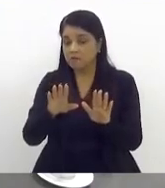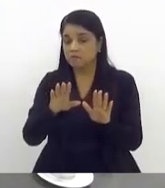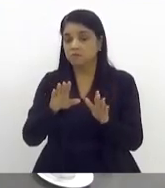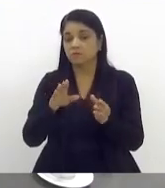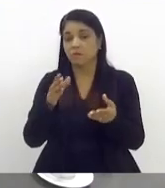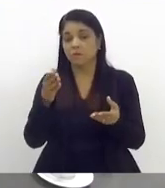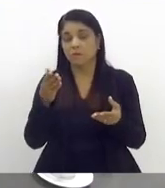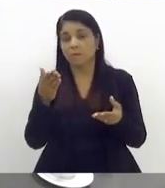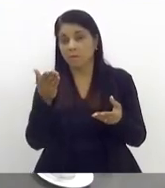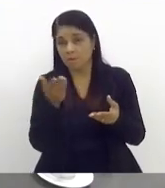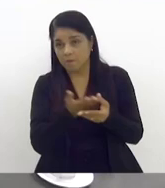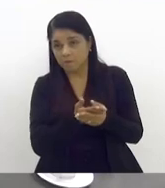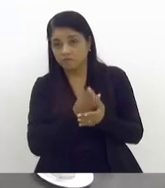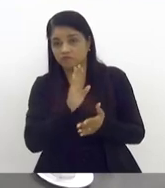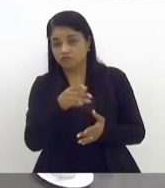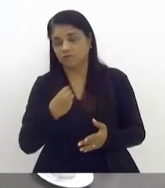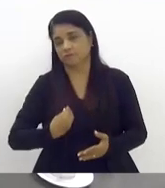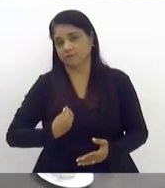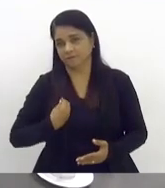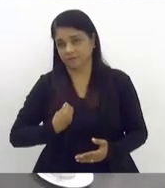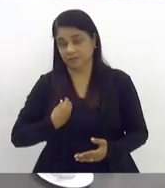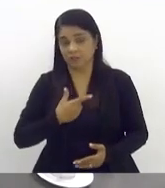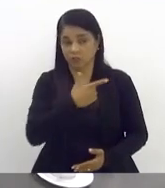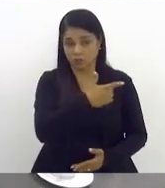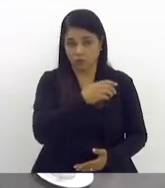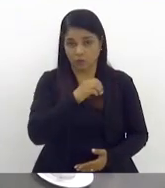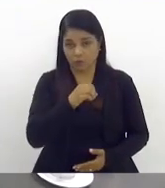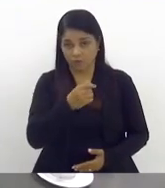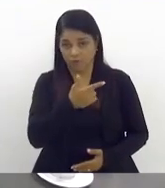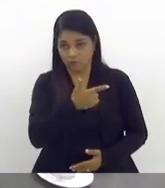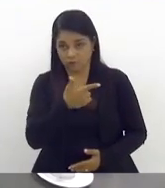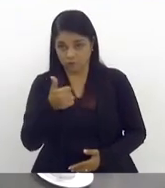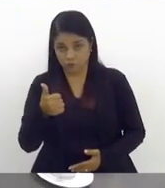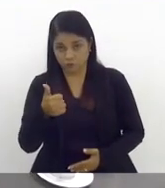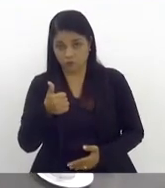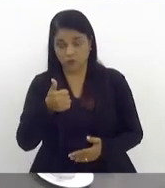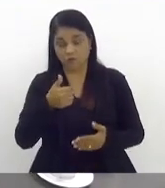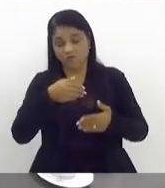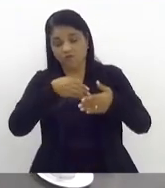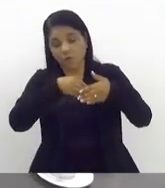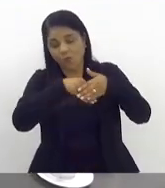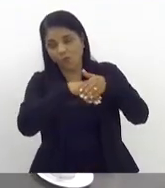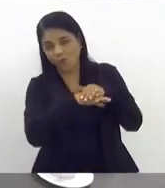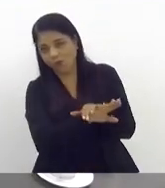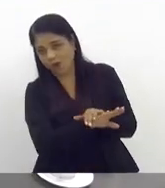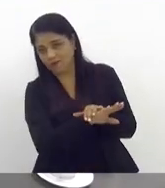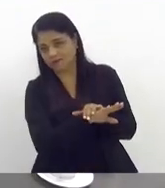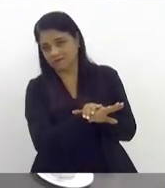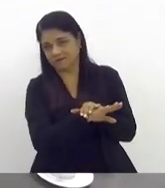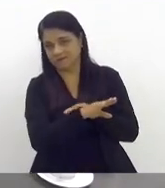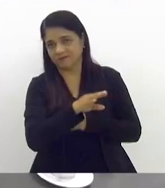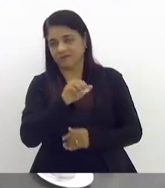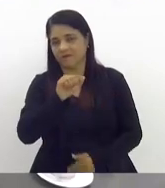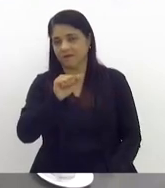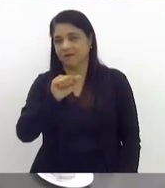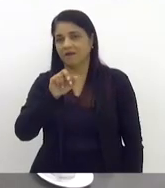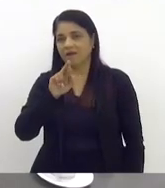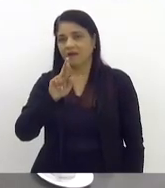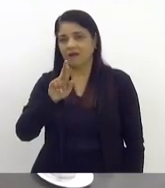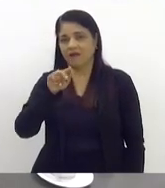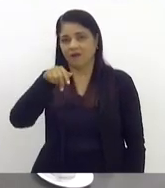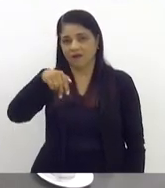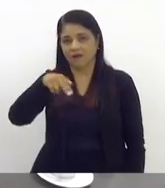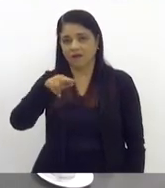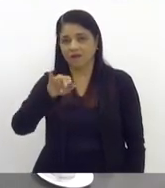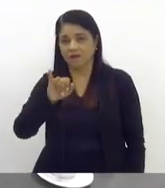formalmente existia. E como ele é de 21... Ele foi arquivo, é isso que eu estou lhe dizendo. Só estou dizendo de protocolo. Não,